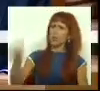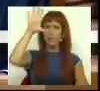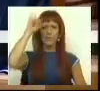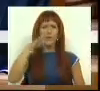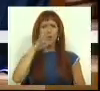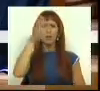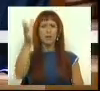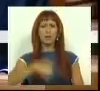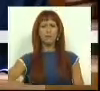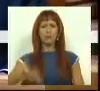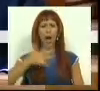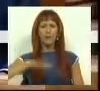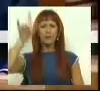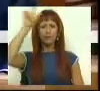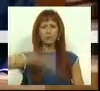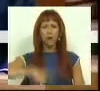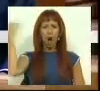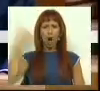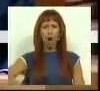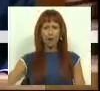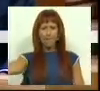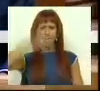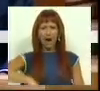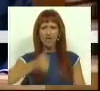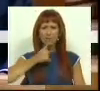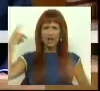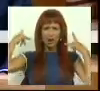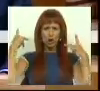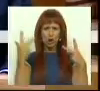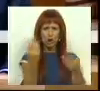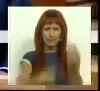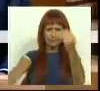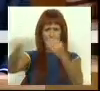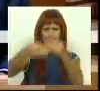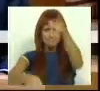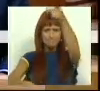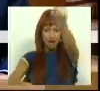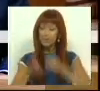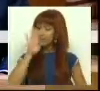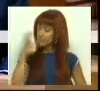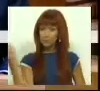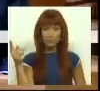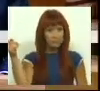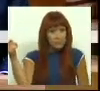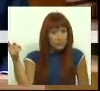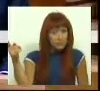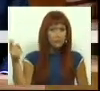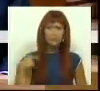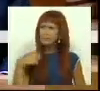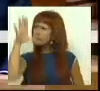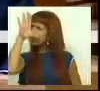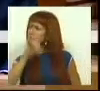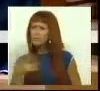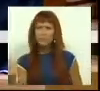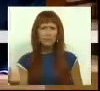Governo anuncia a pretensão de impor mais medidas de austeridade. E se é assim, então, o